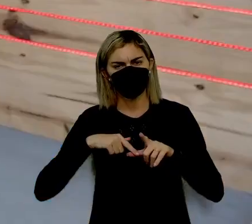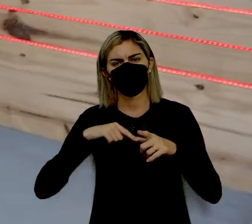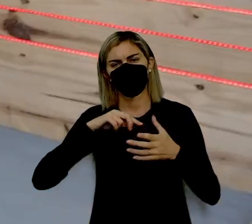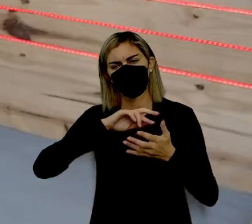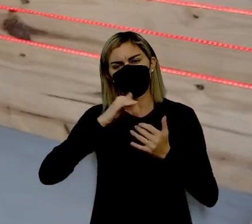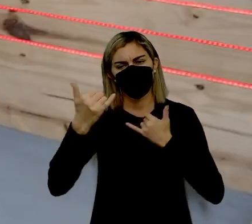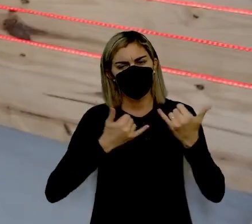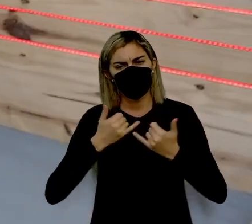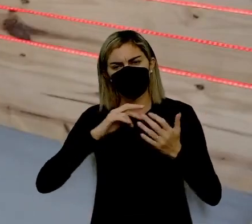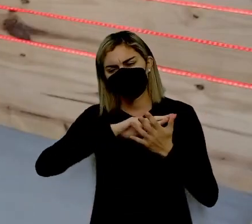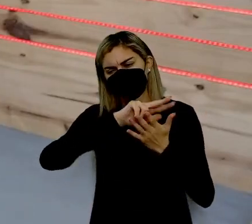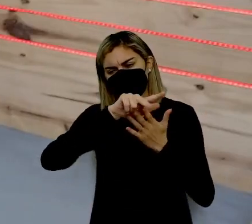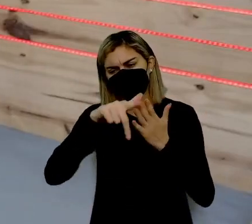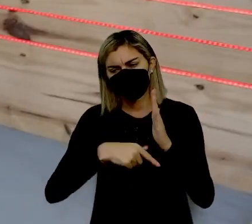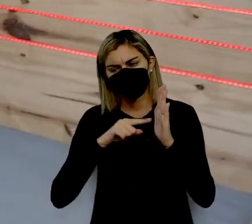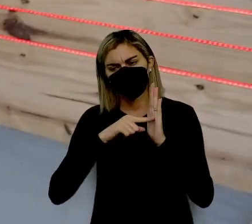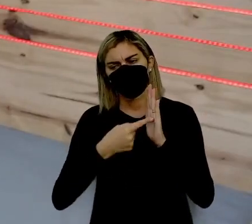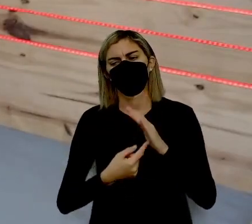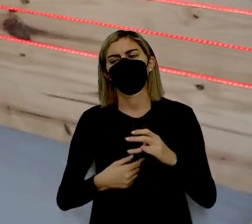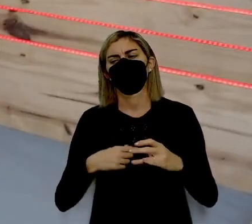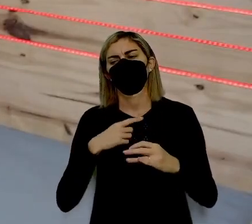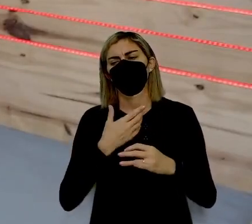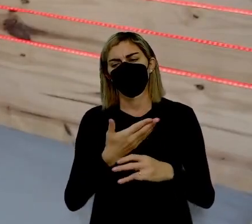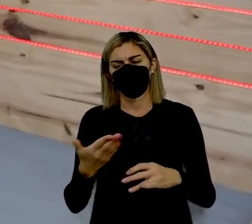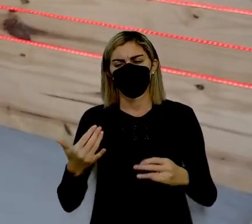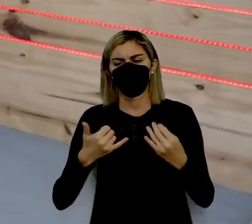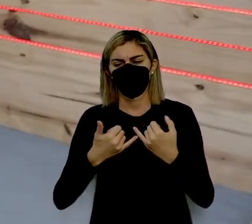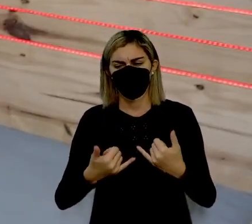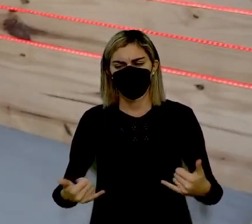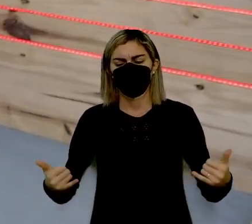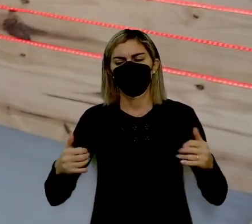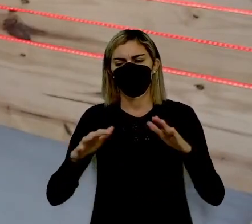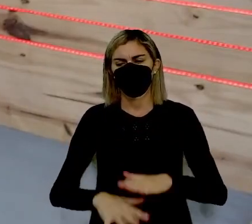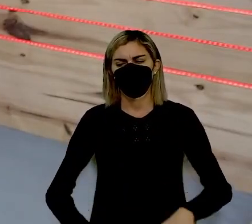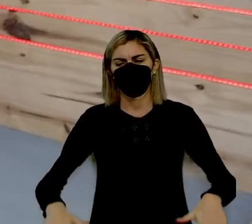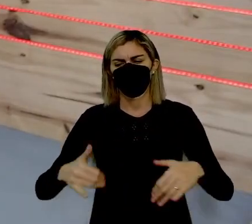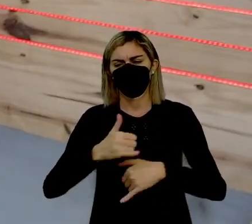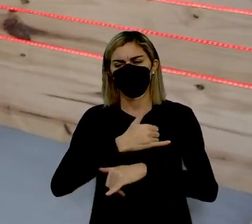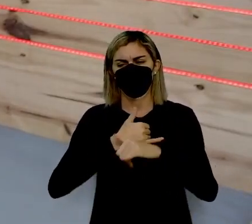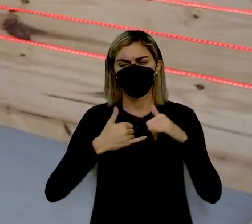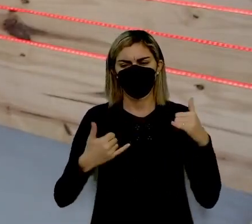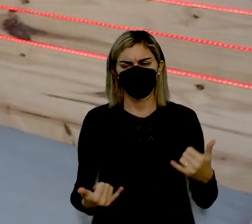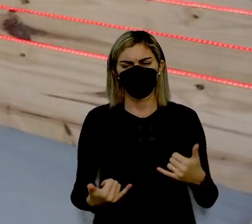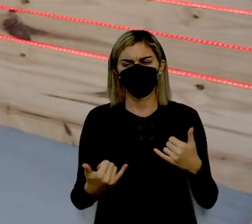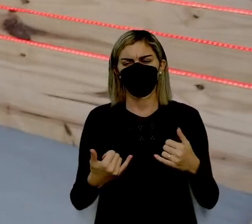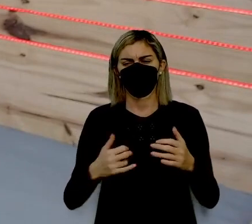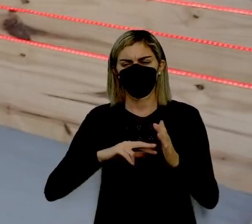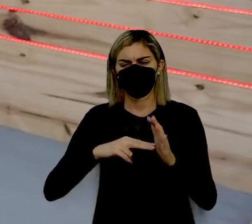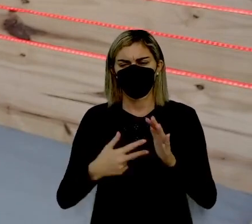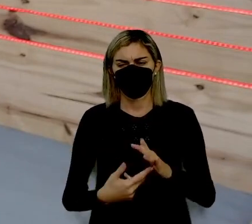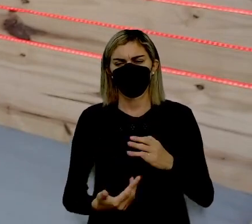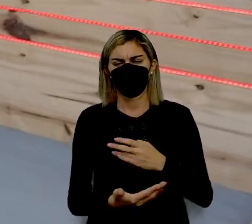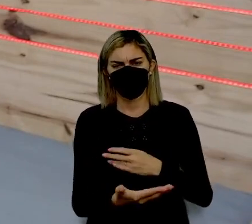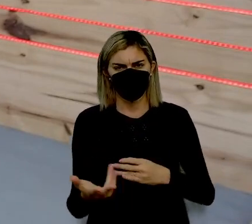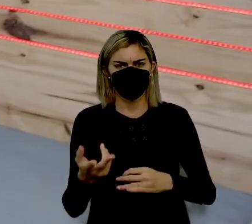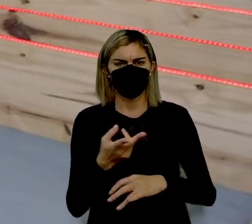propriedades estabelecidas nas linhas do campo elétrico. Partícula positiva